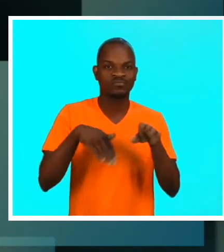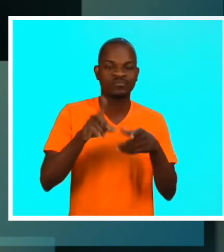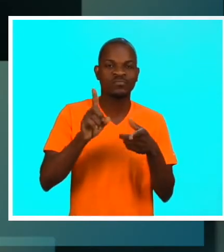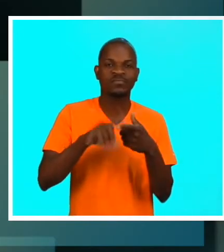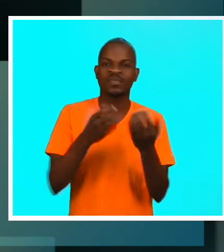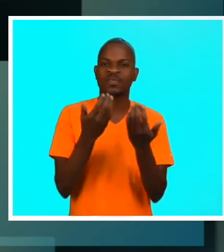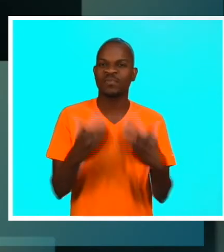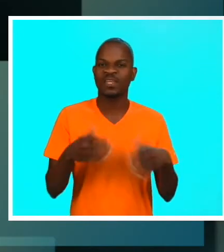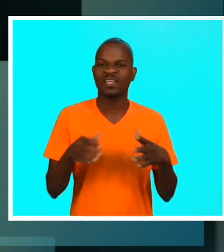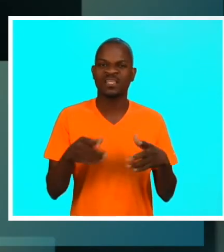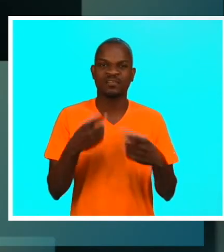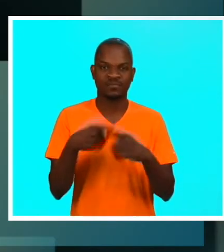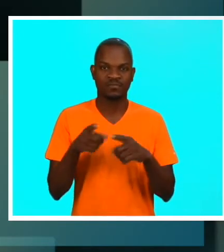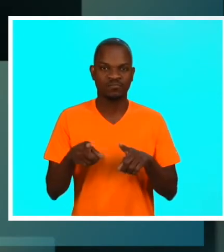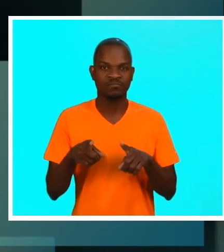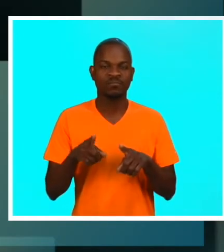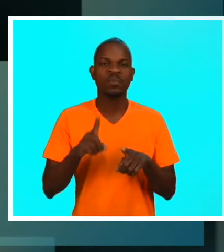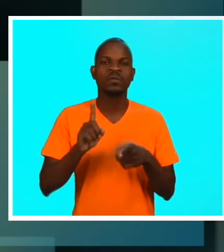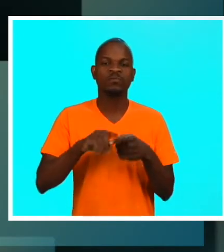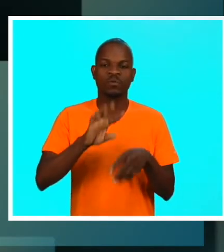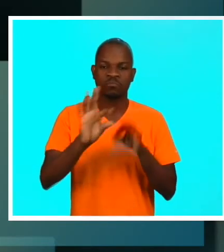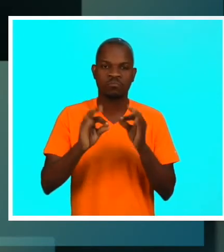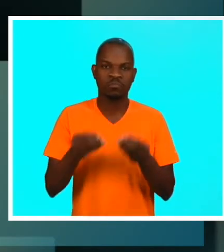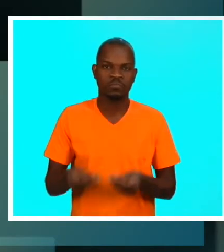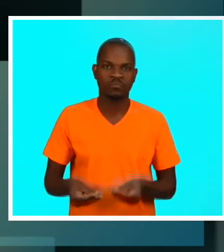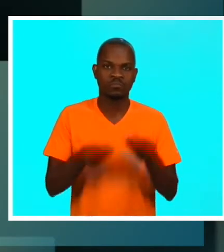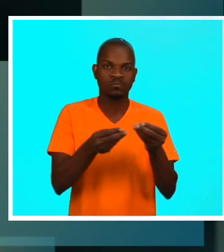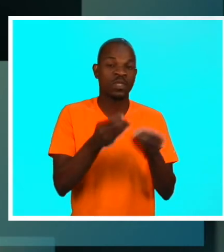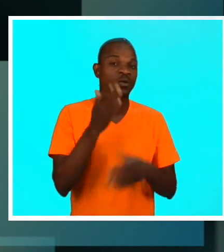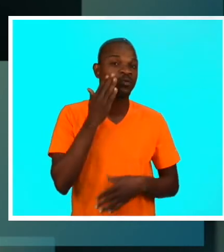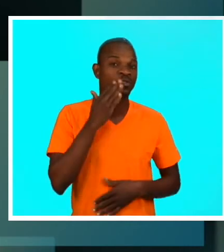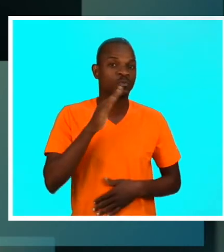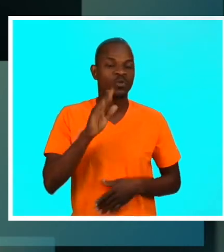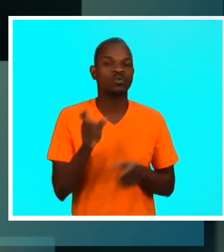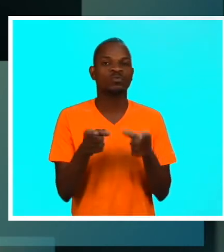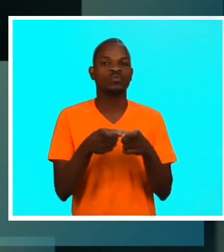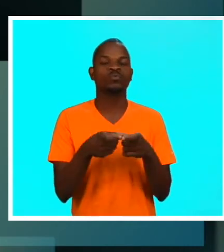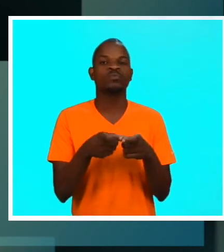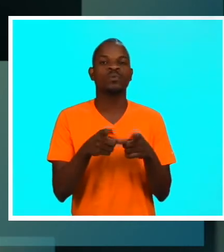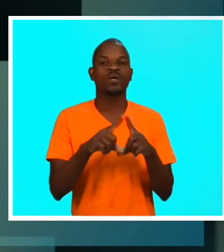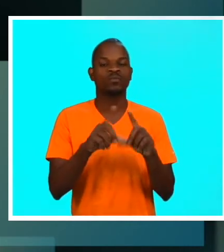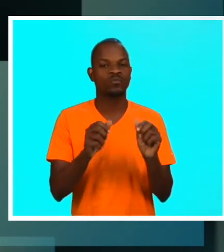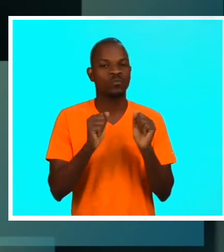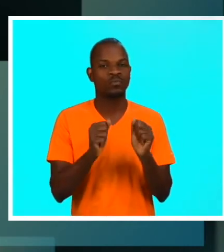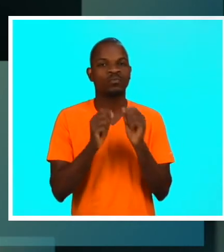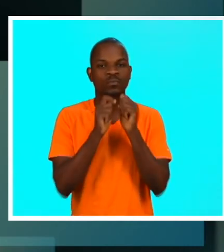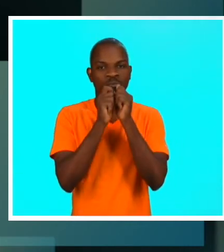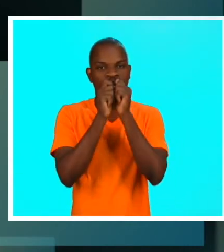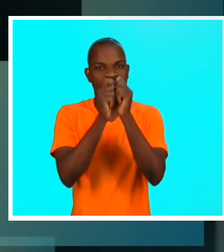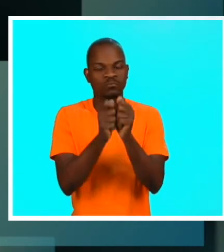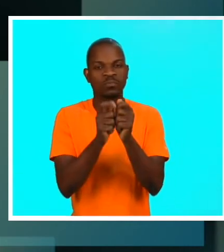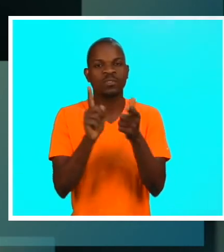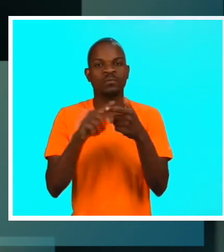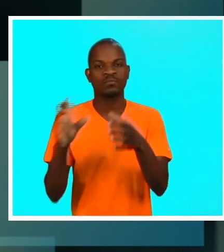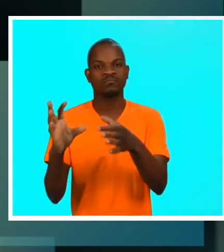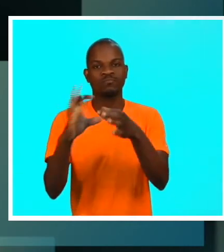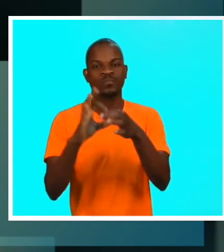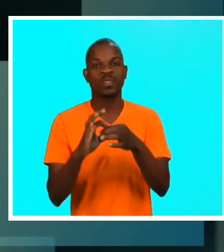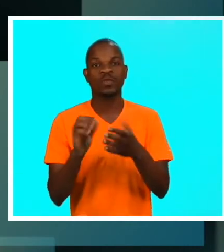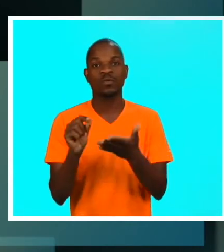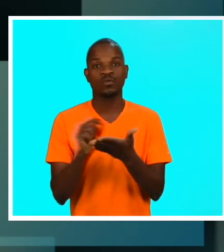brincadeiras educativas. Então, oferecemos aos melhores clubes os troféus. Claro, com